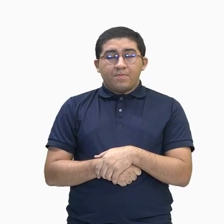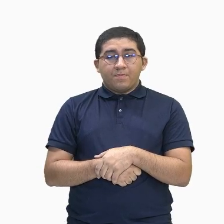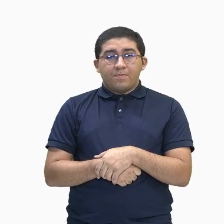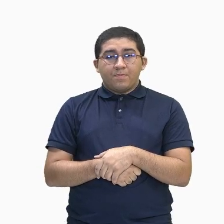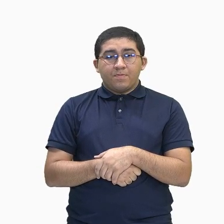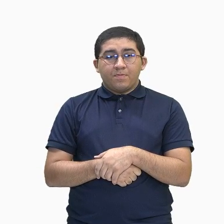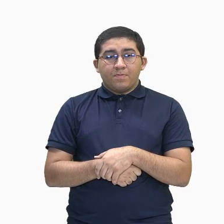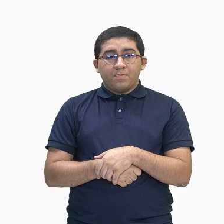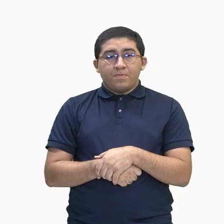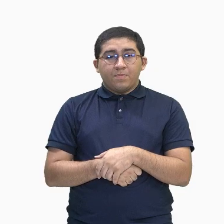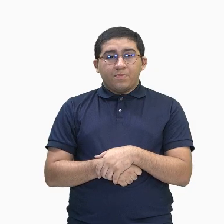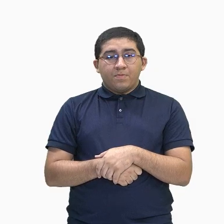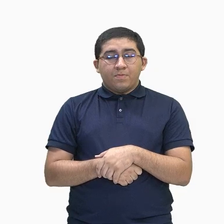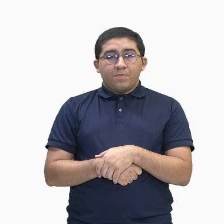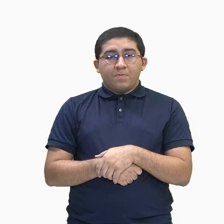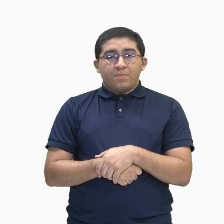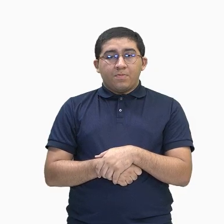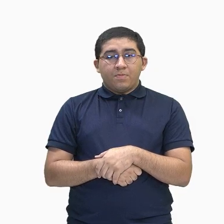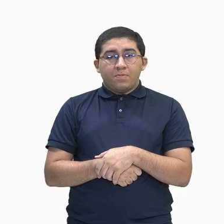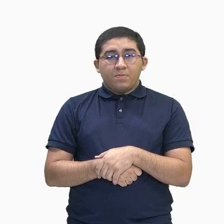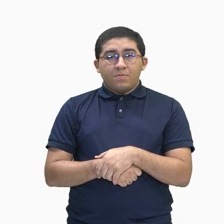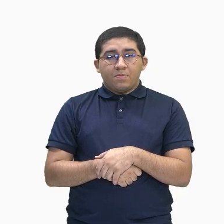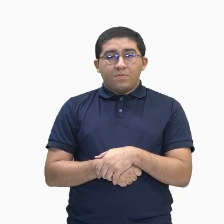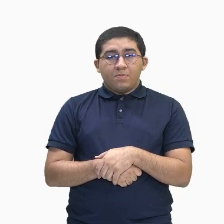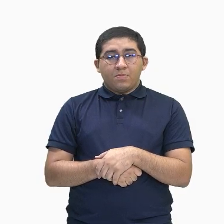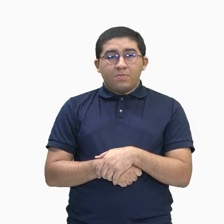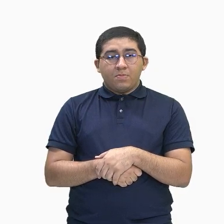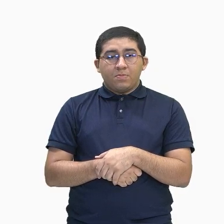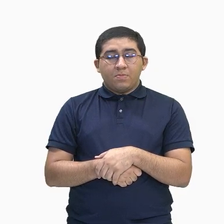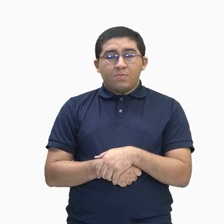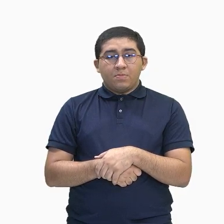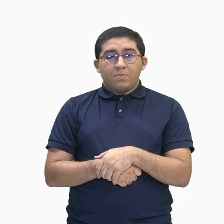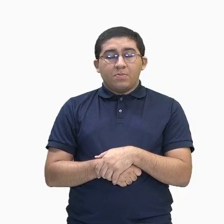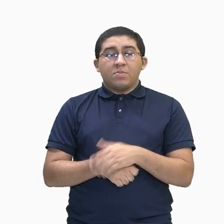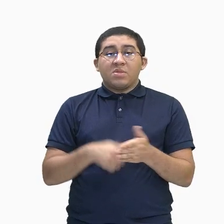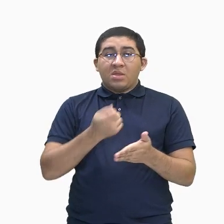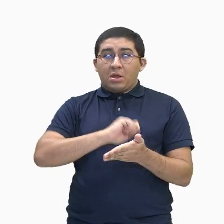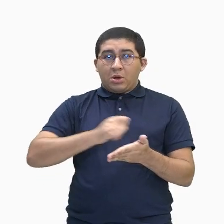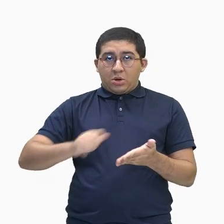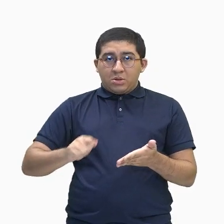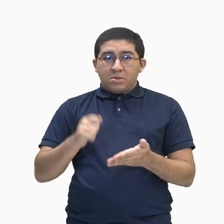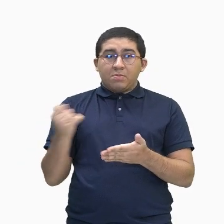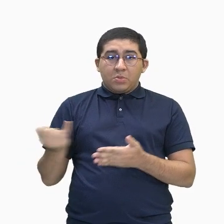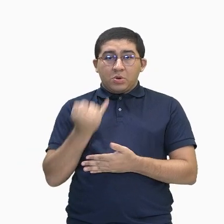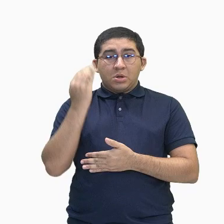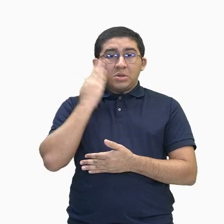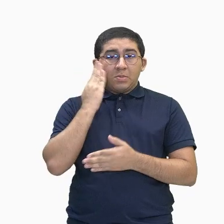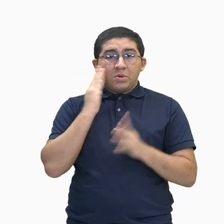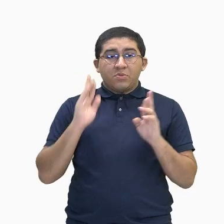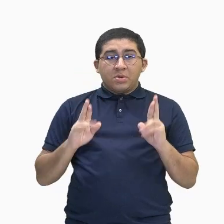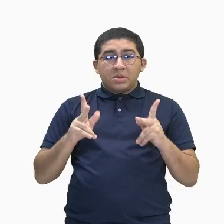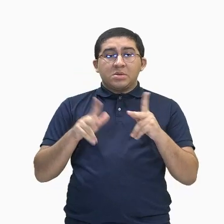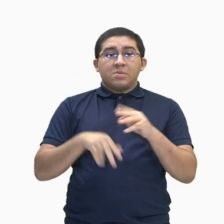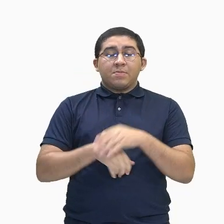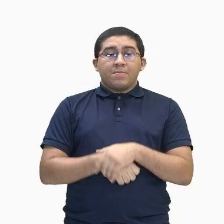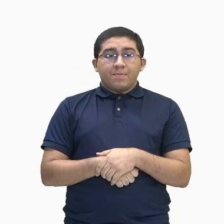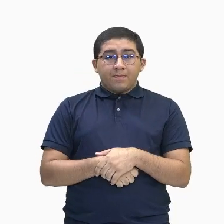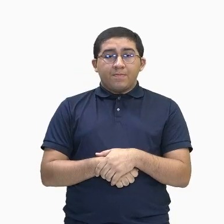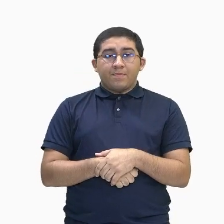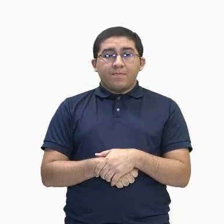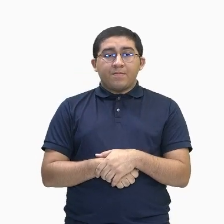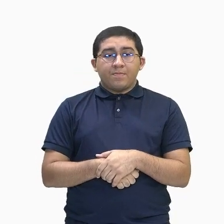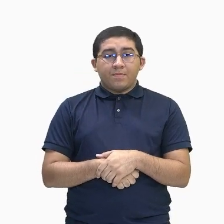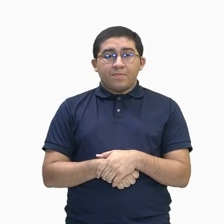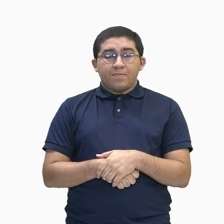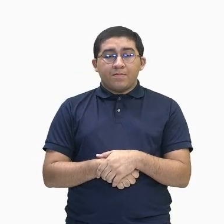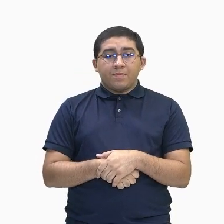Past continuous e o simple past. Anotem aí, que é importante saber a diferença entre eles, tá? Então, a principal diferença entre o simple past e o